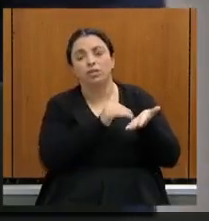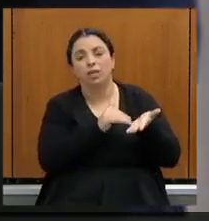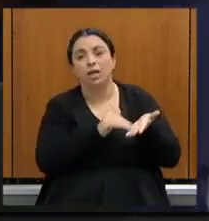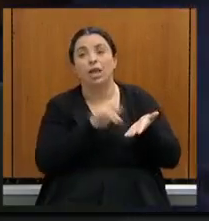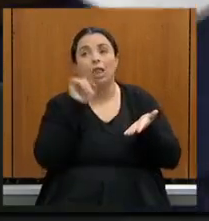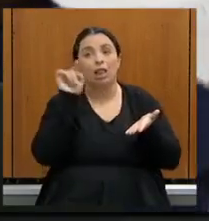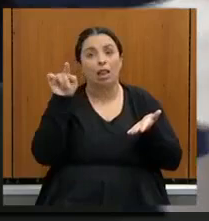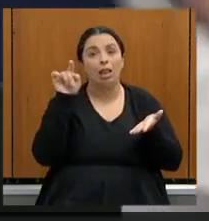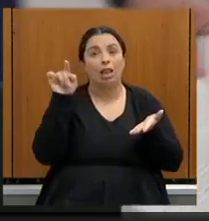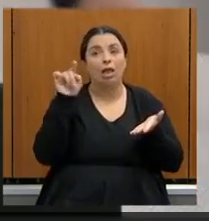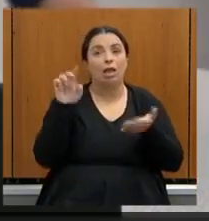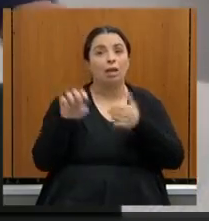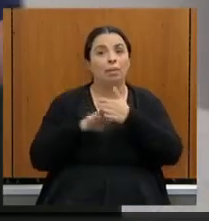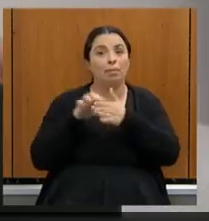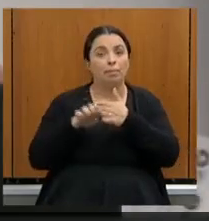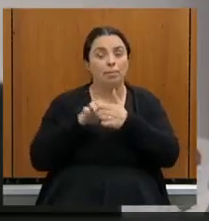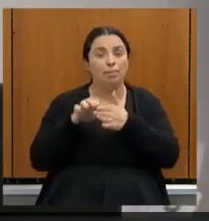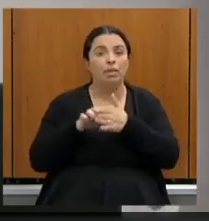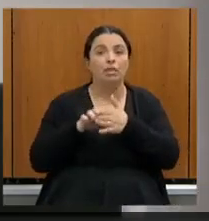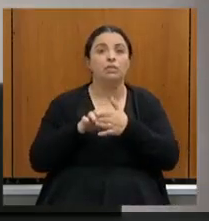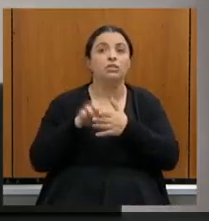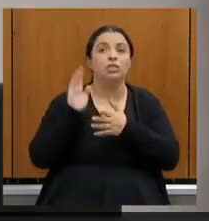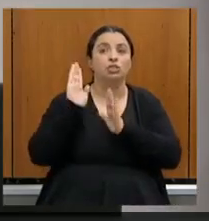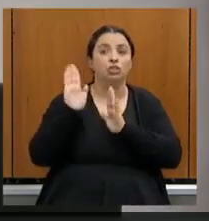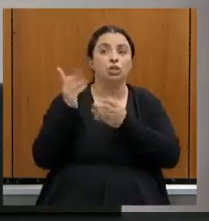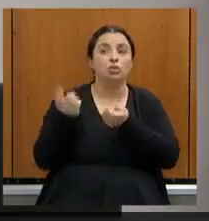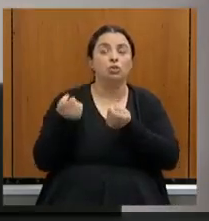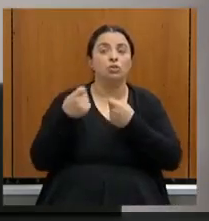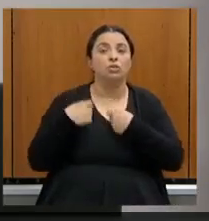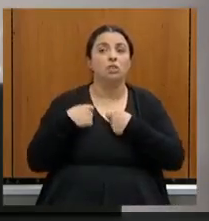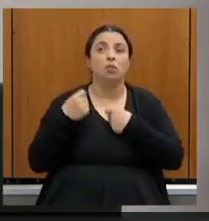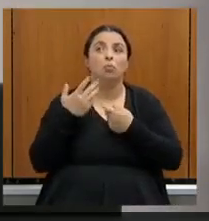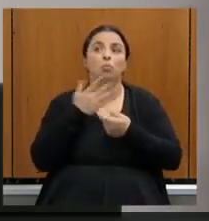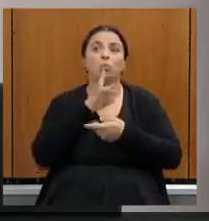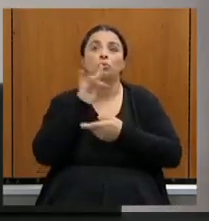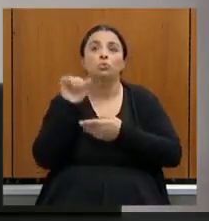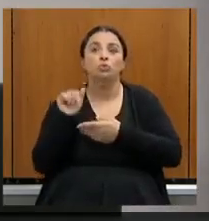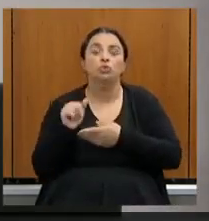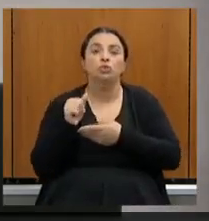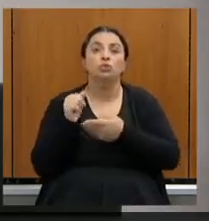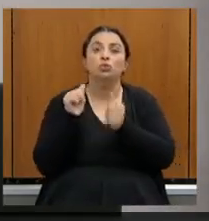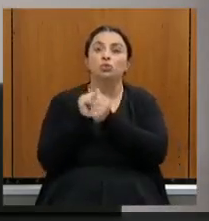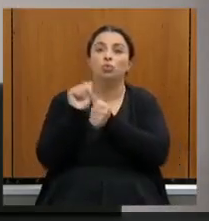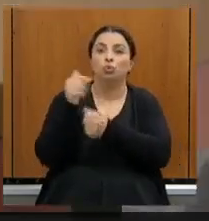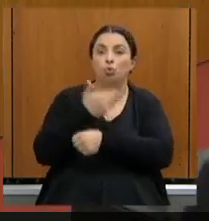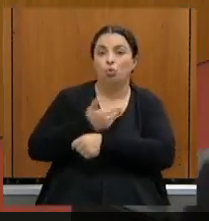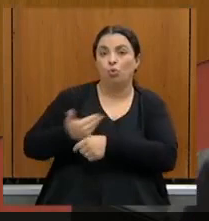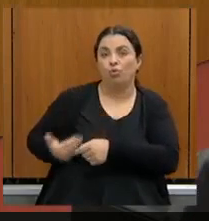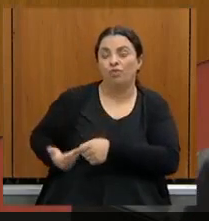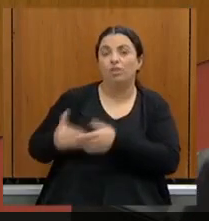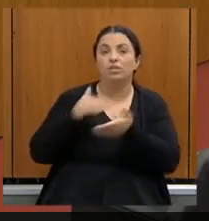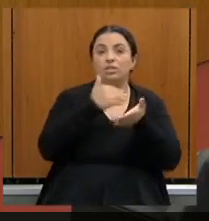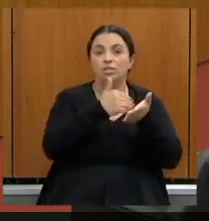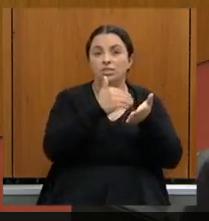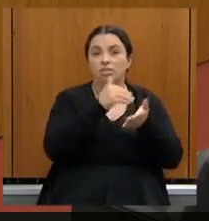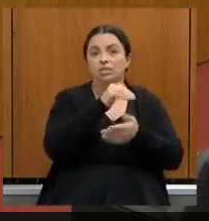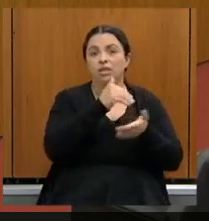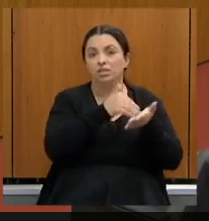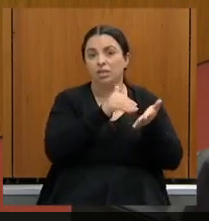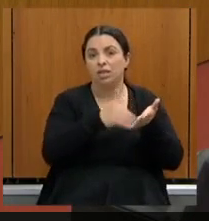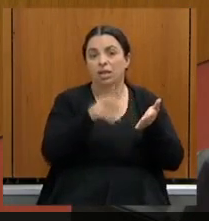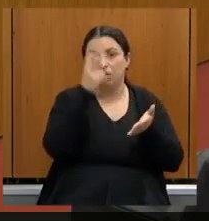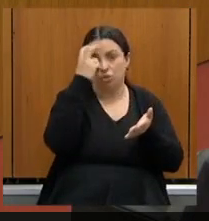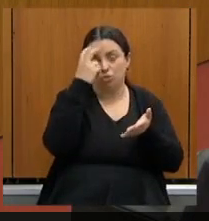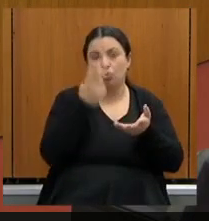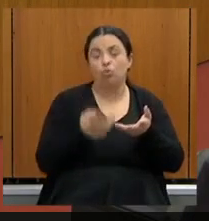Itapemirim já também nos dê uma previsão juntamente com o governo juntamente com a Secretaria de Cultura com relação